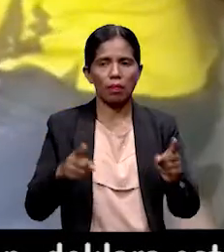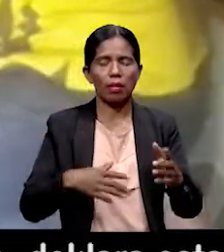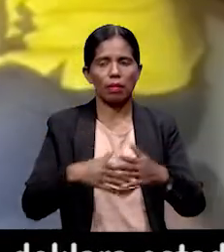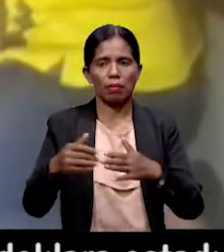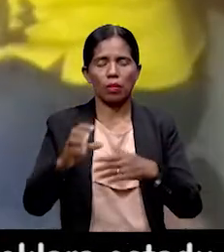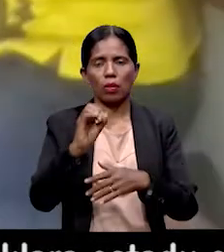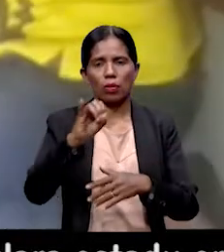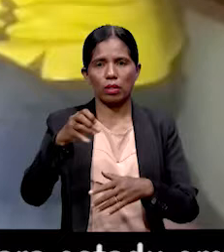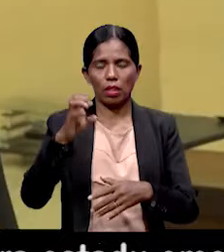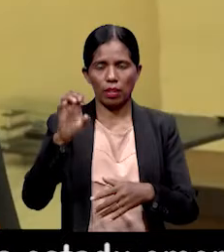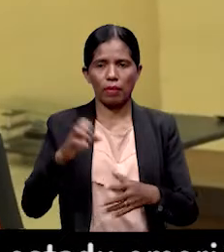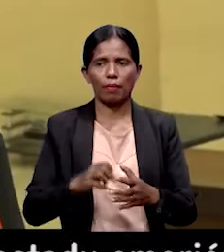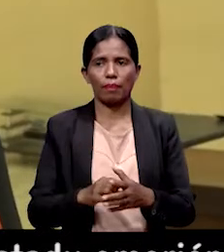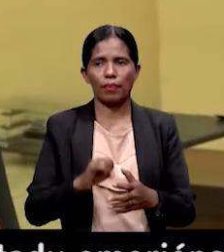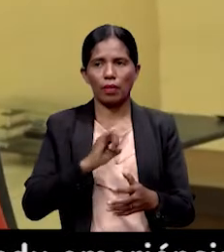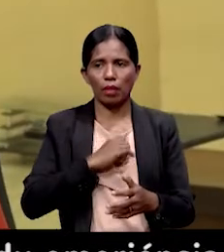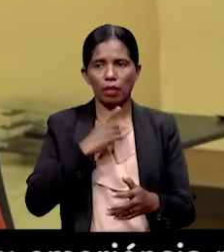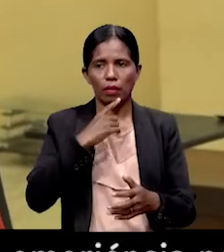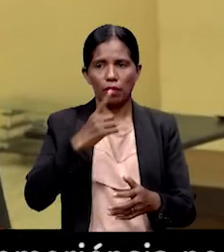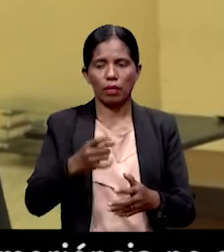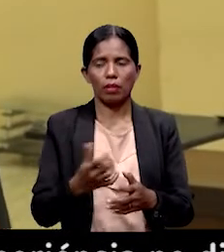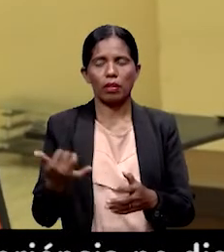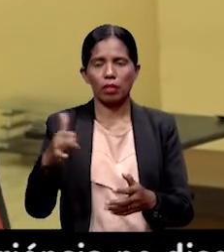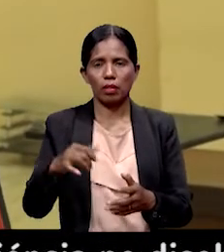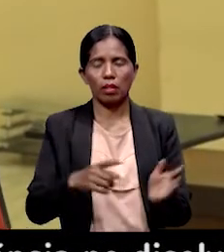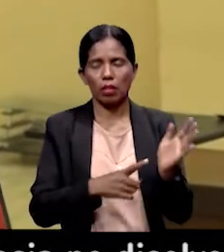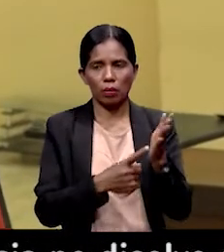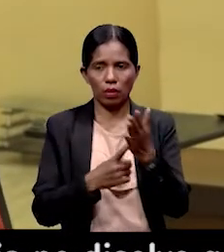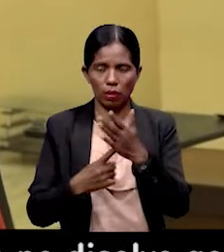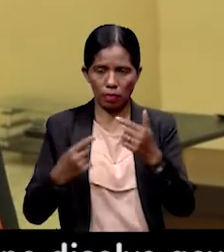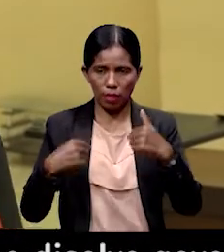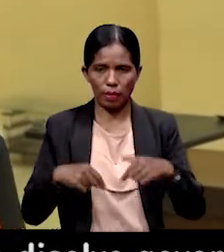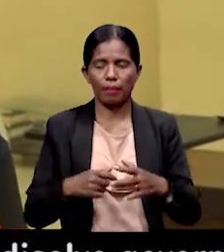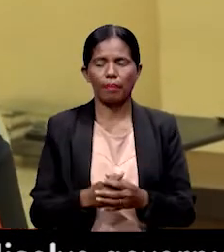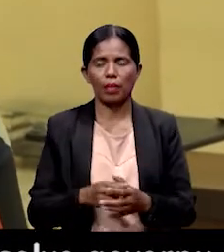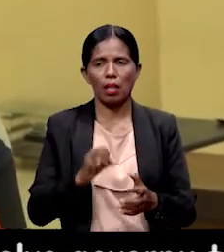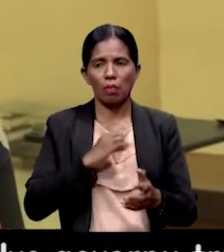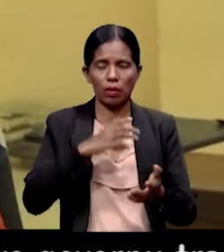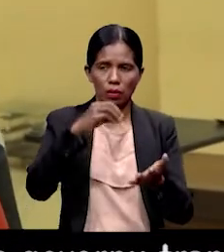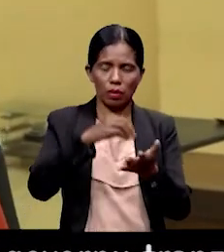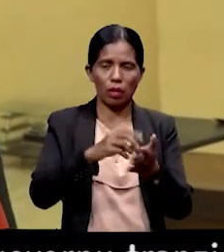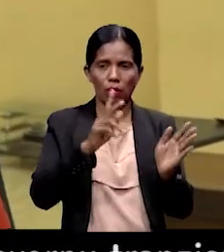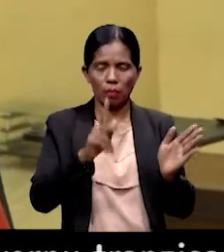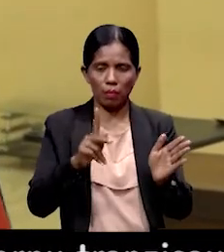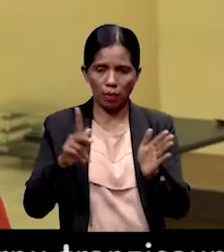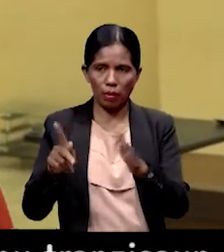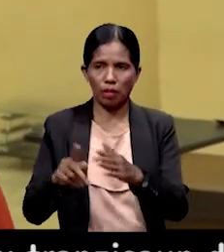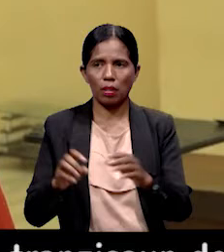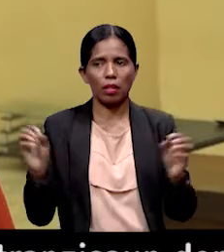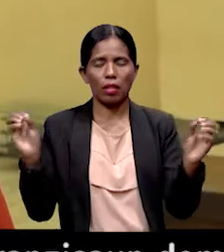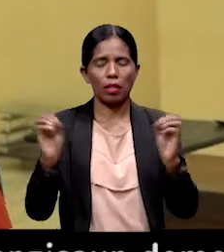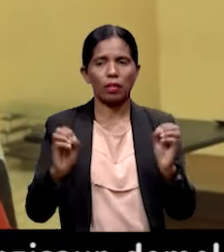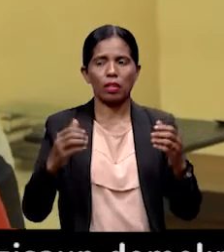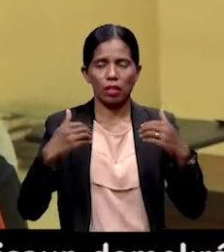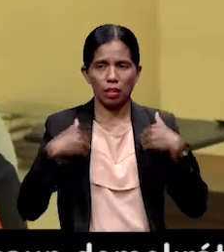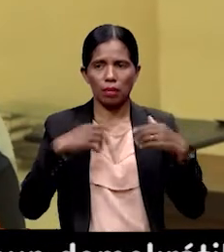vai a orçamento. Hau reconhece, dana e sira submete ona mai, hau musta ona iha planu, laos dia planu